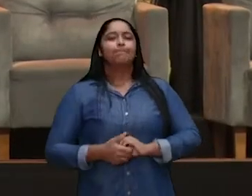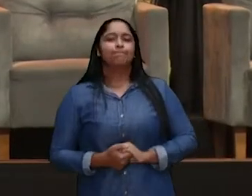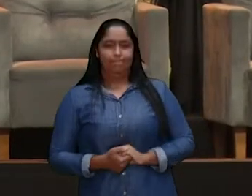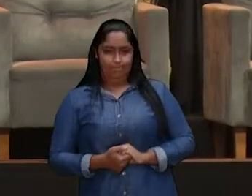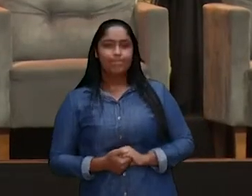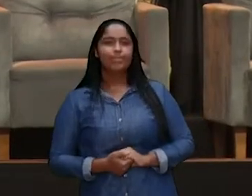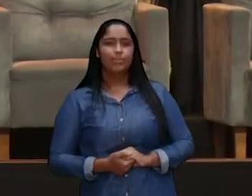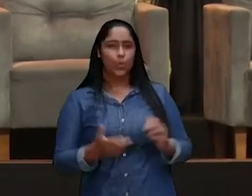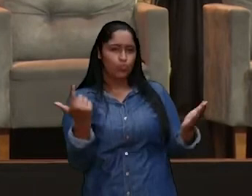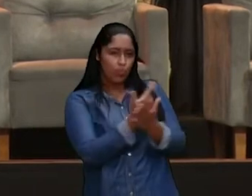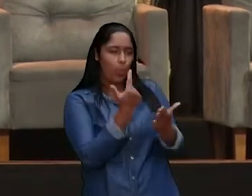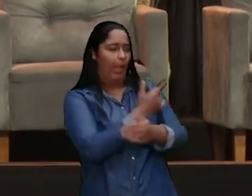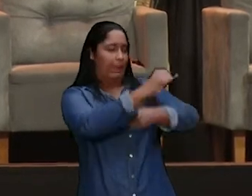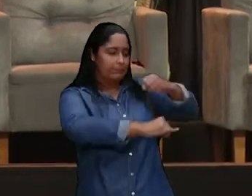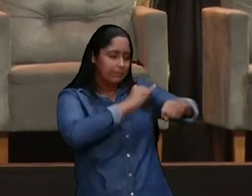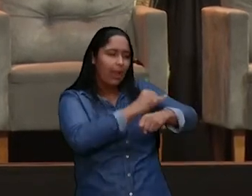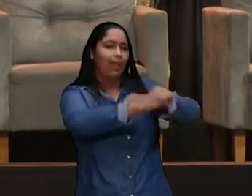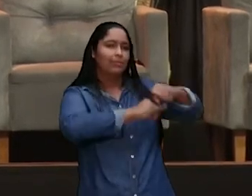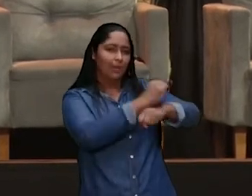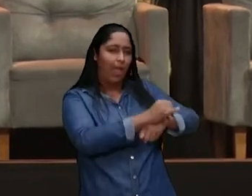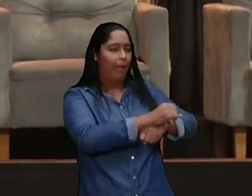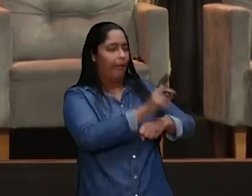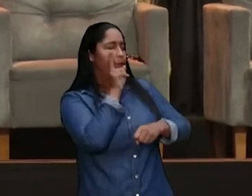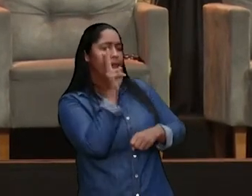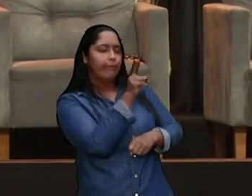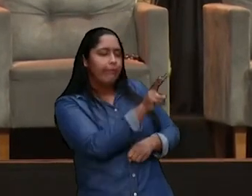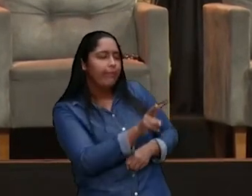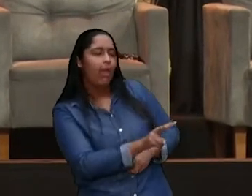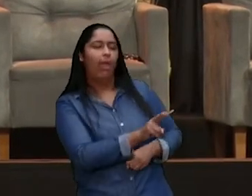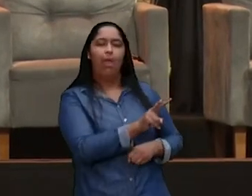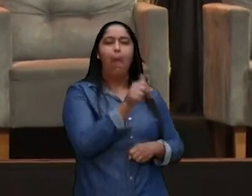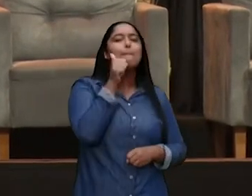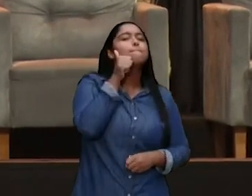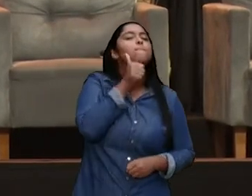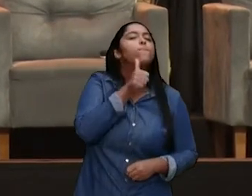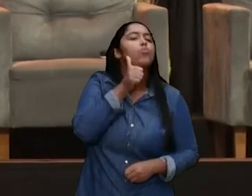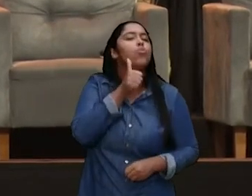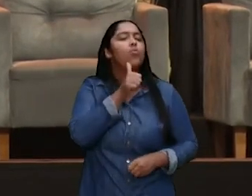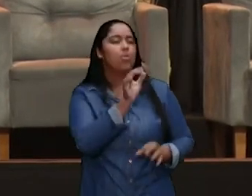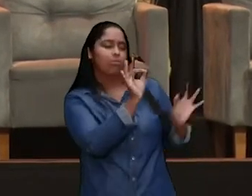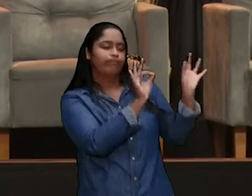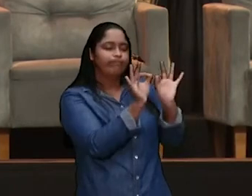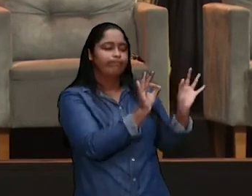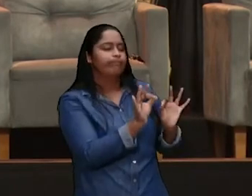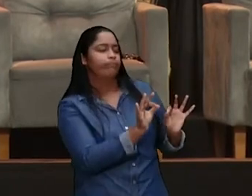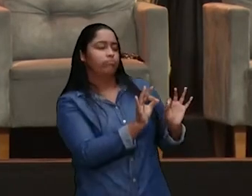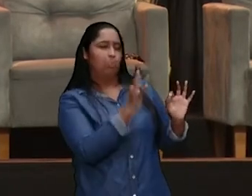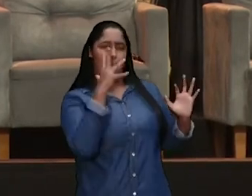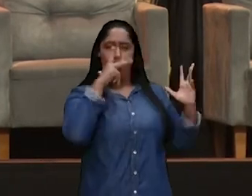jornais que tem online aí de uma mulher lá com biquíni lá ou então do homem lá assim